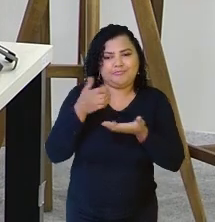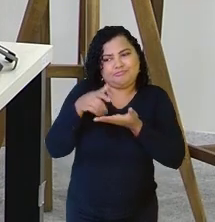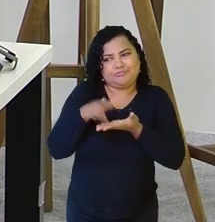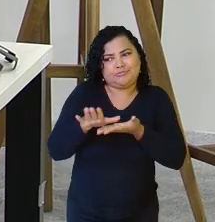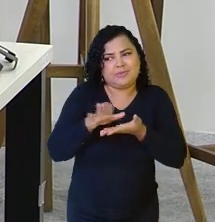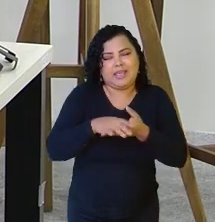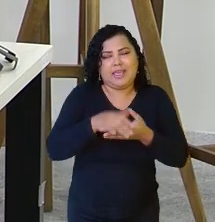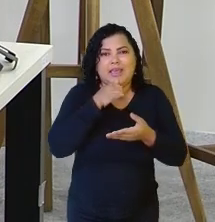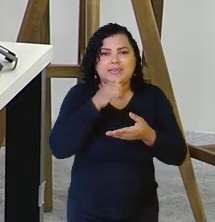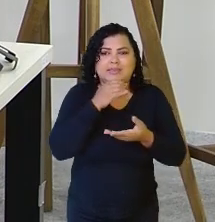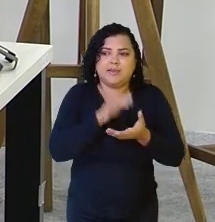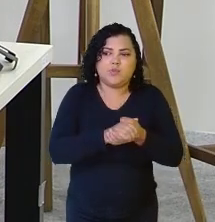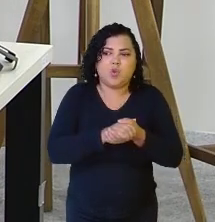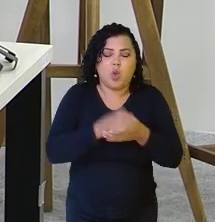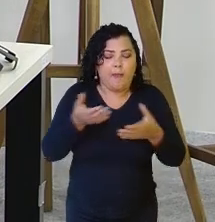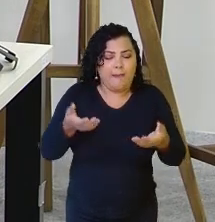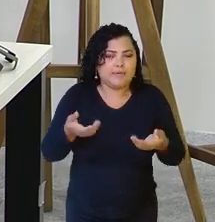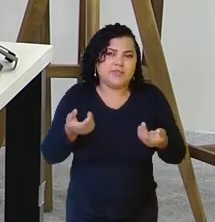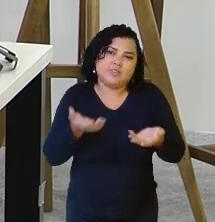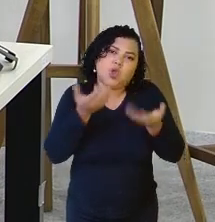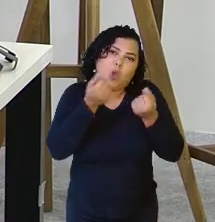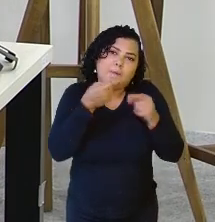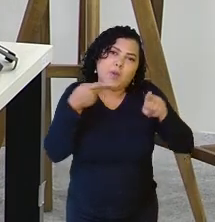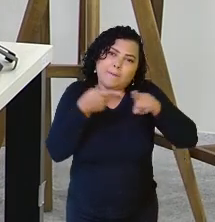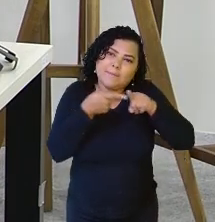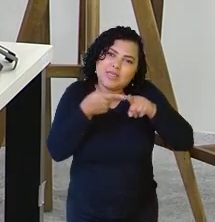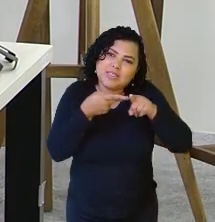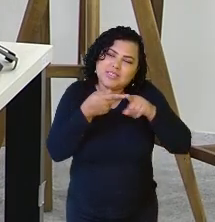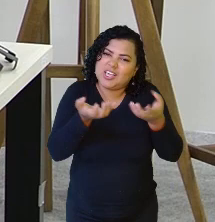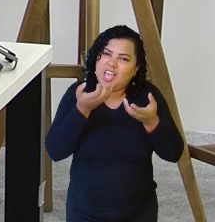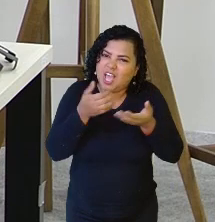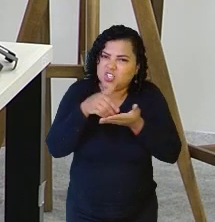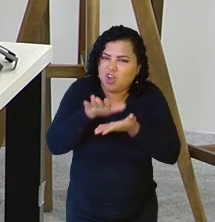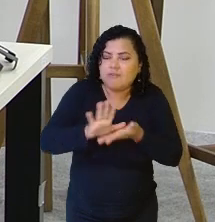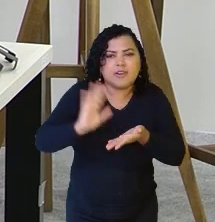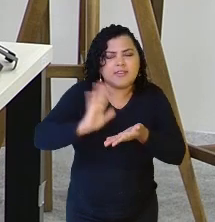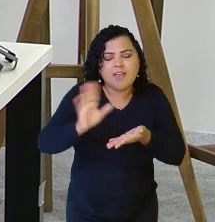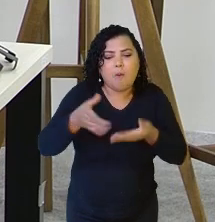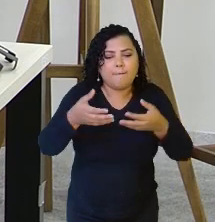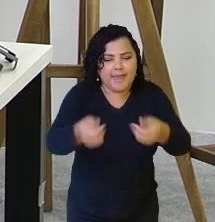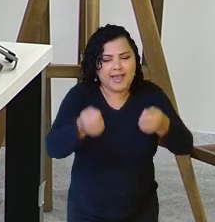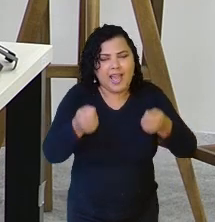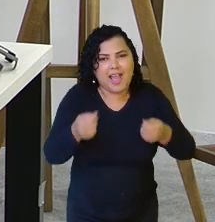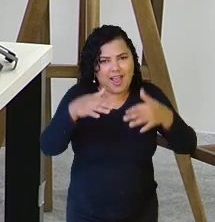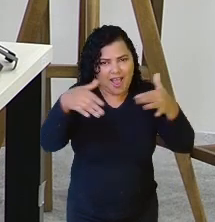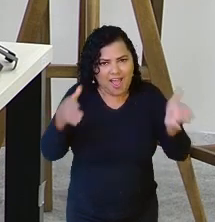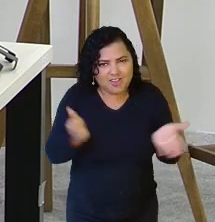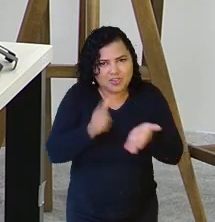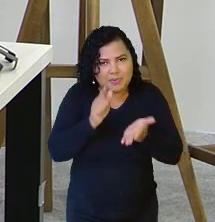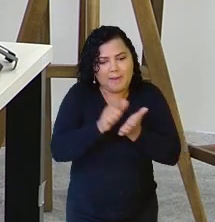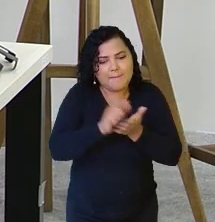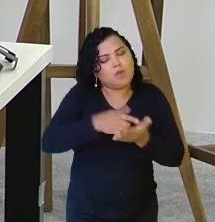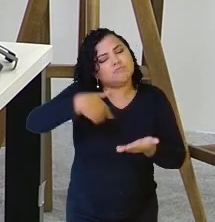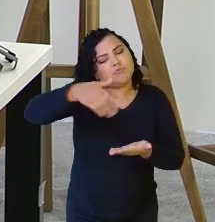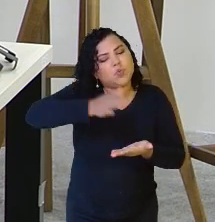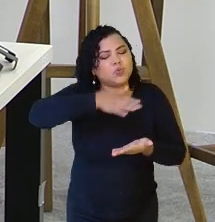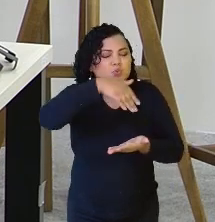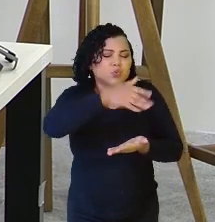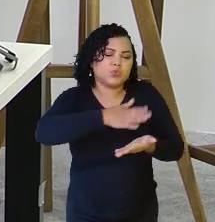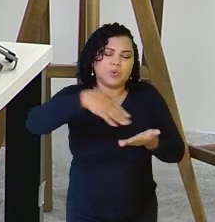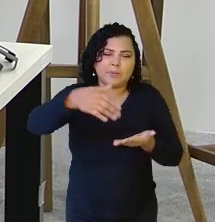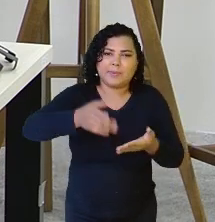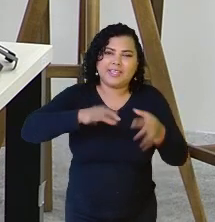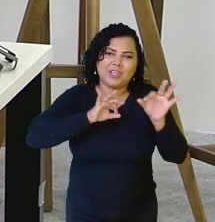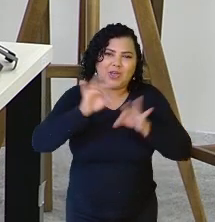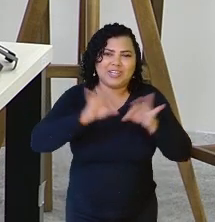a pizza, ao invés de jogar fora, aproveita, limpa direitinho, passa um paninho, faz a decoração, coloca os grãozinhos dentro, coloca os peixinhos,